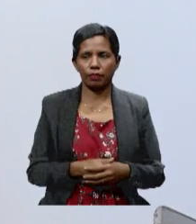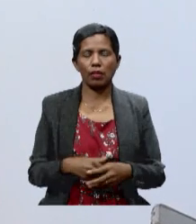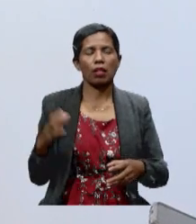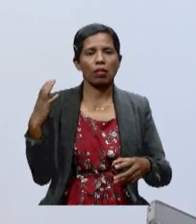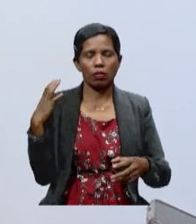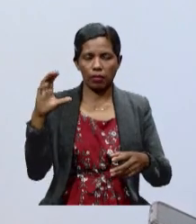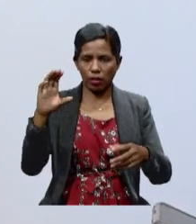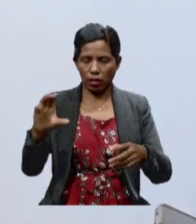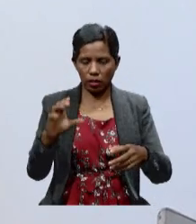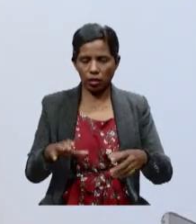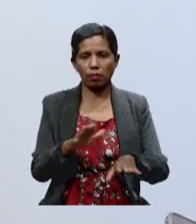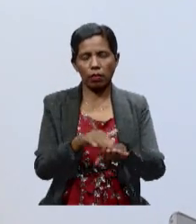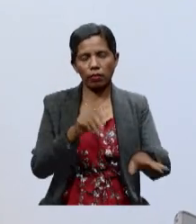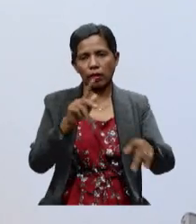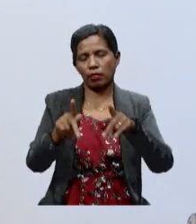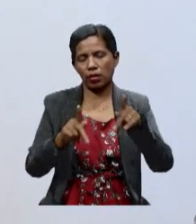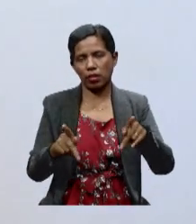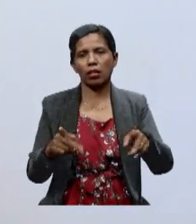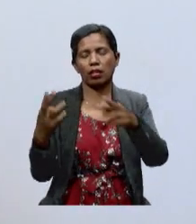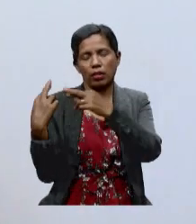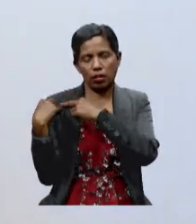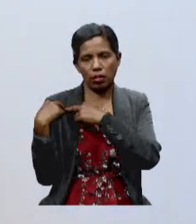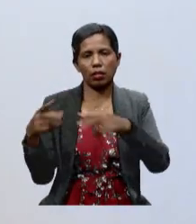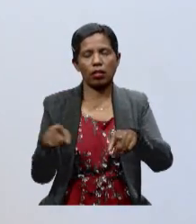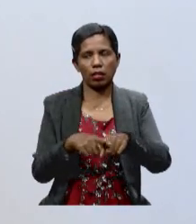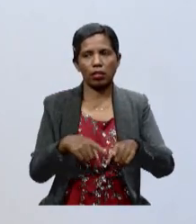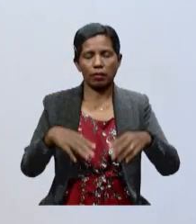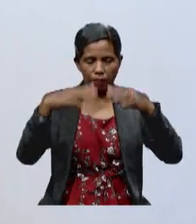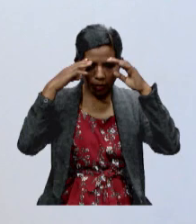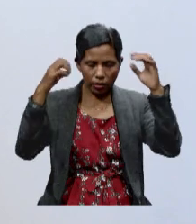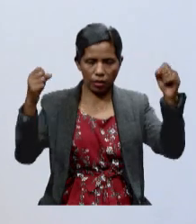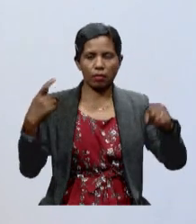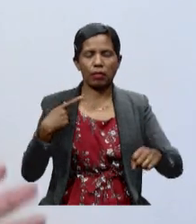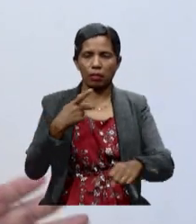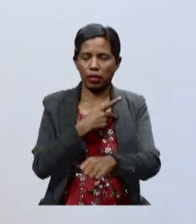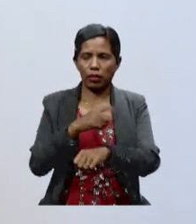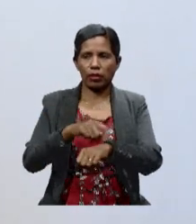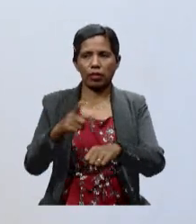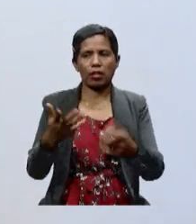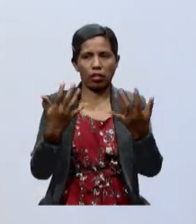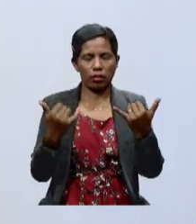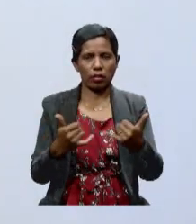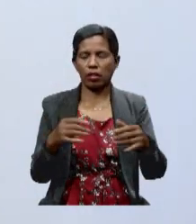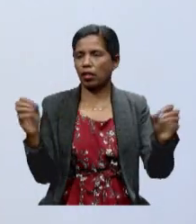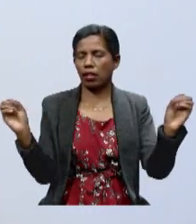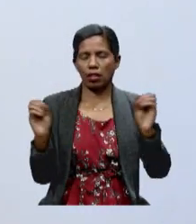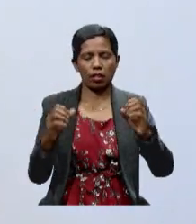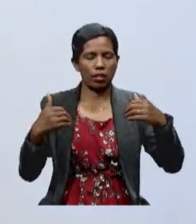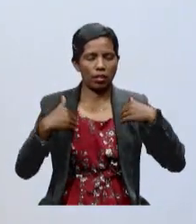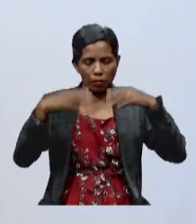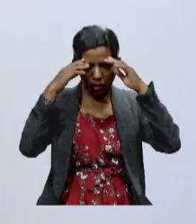Competência que o delega competência rumo para mais o presidente do parlamento. Por enquanto agora a nossa normal é né, lá é presidente